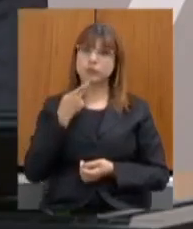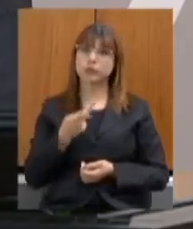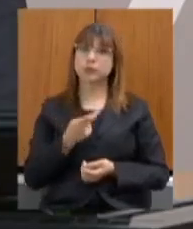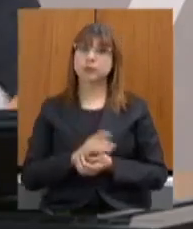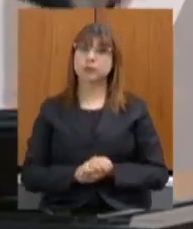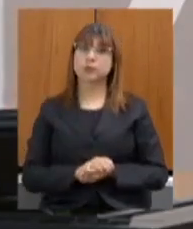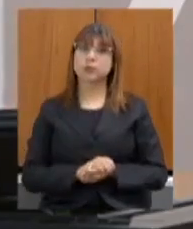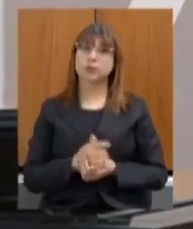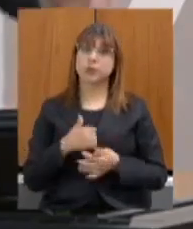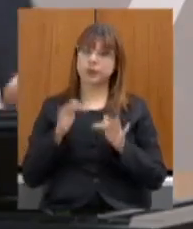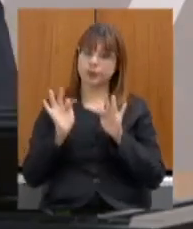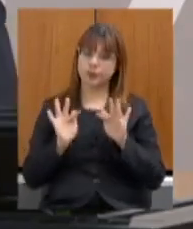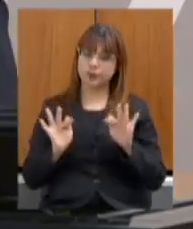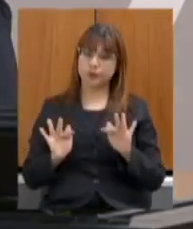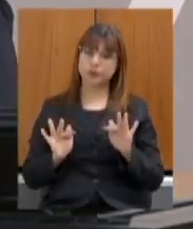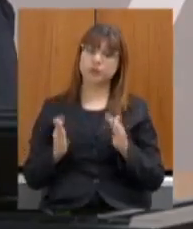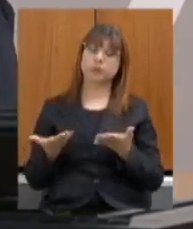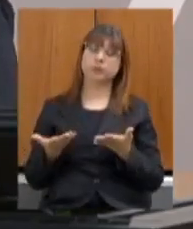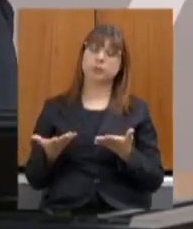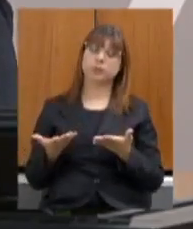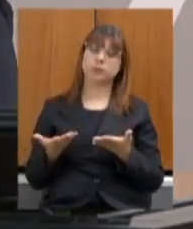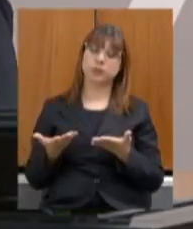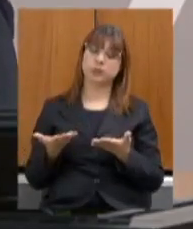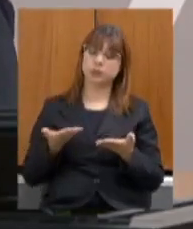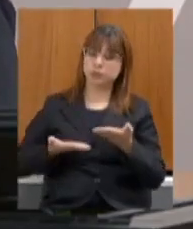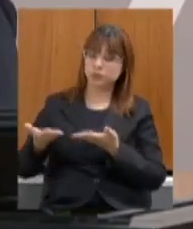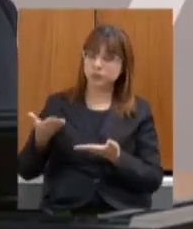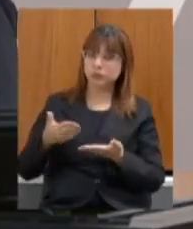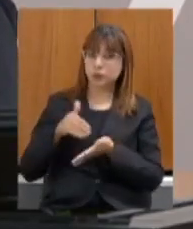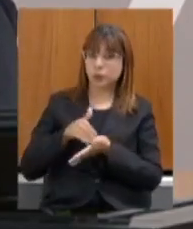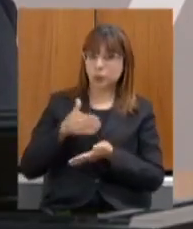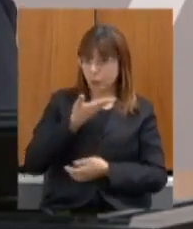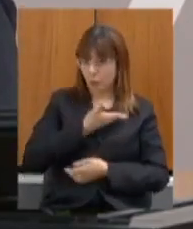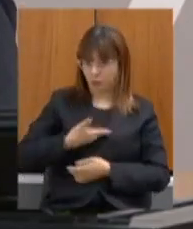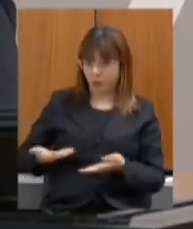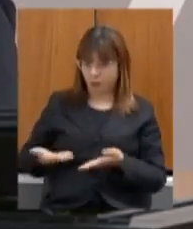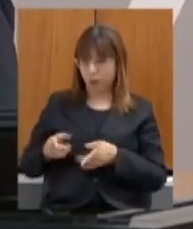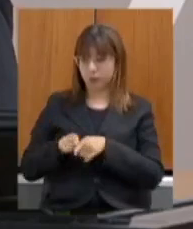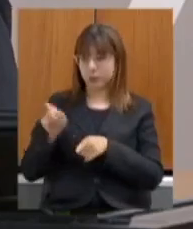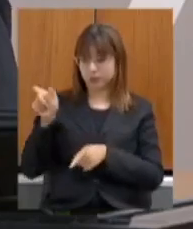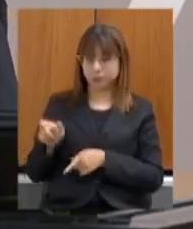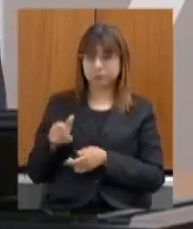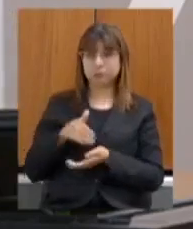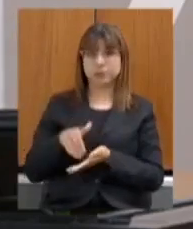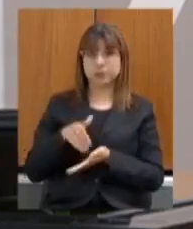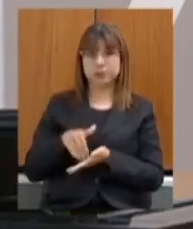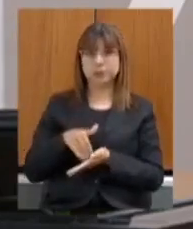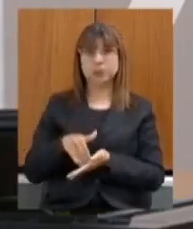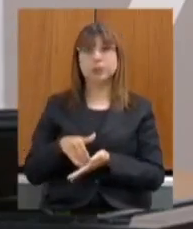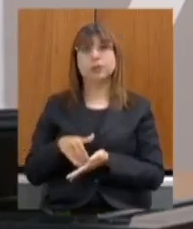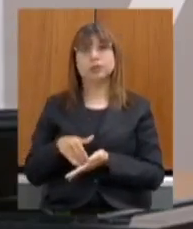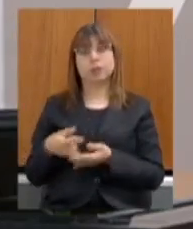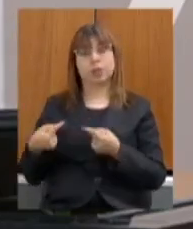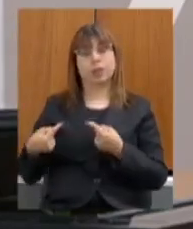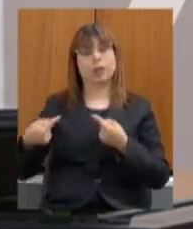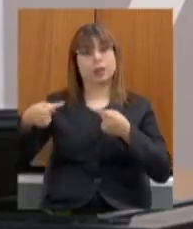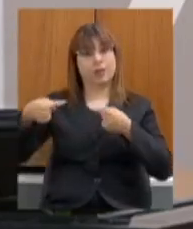fico muito feliz em lidar com o secretário de governo, com esse governo, tem sido um desafio grande,